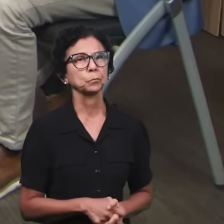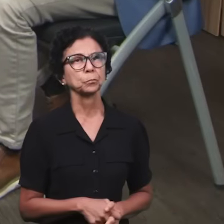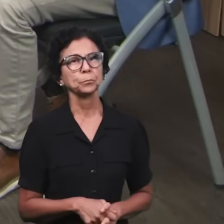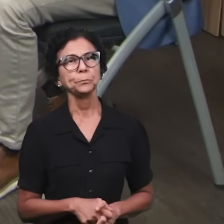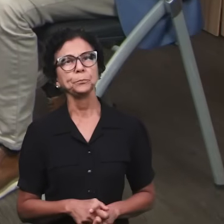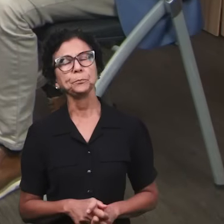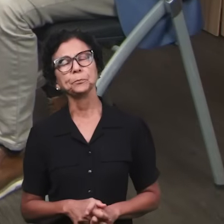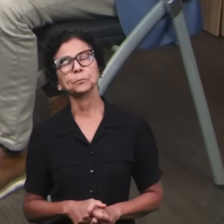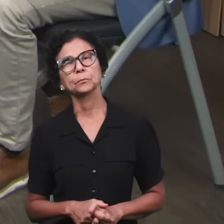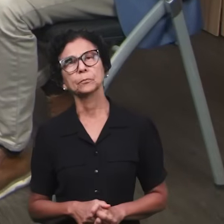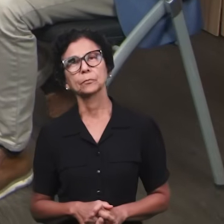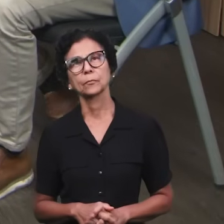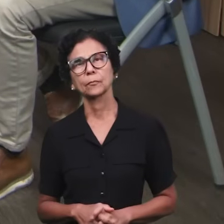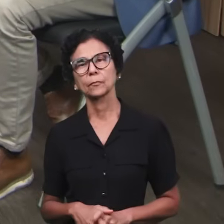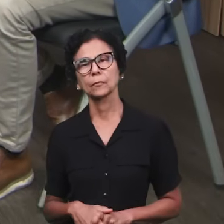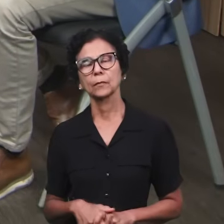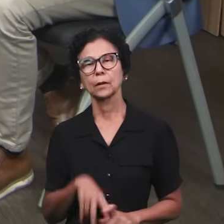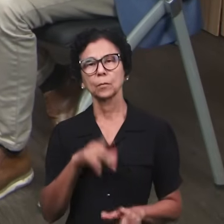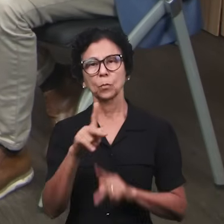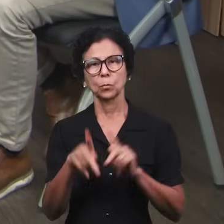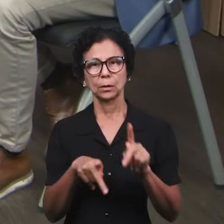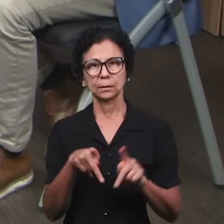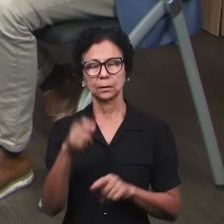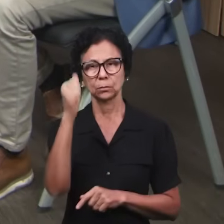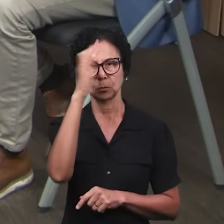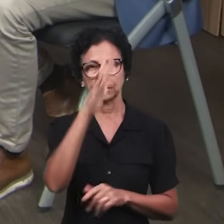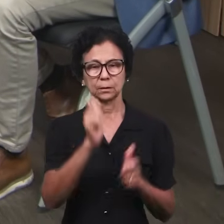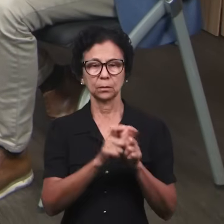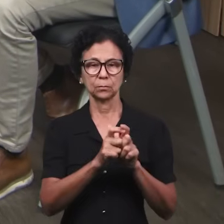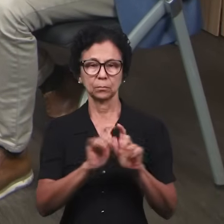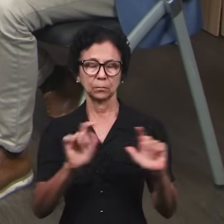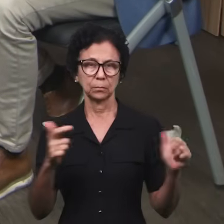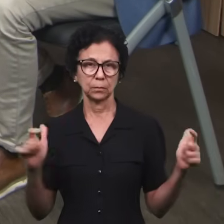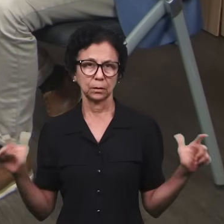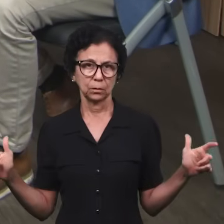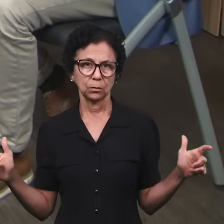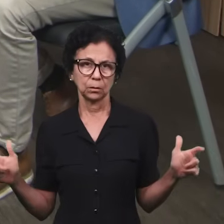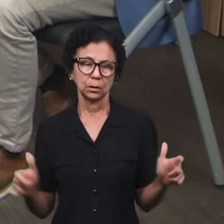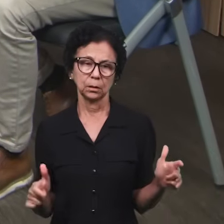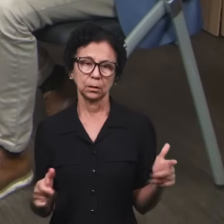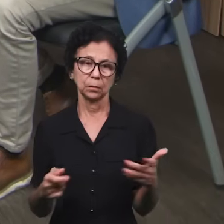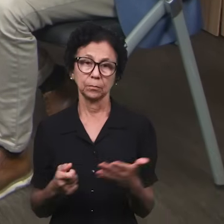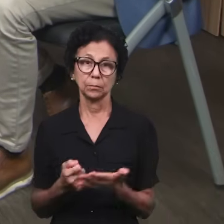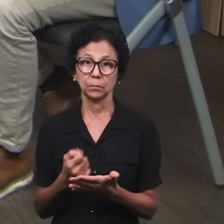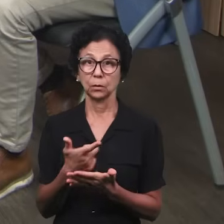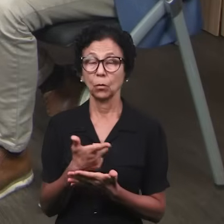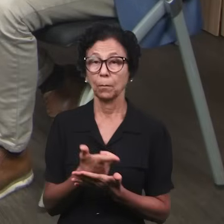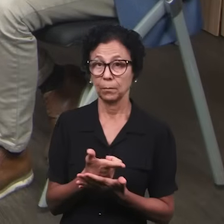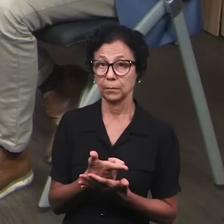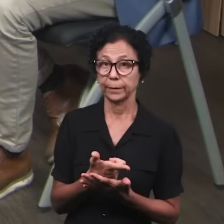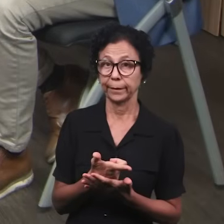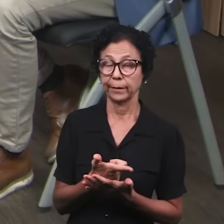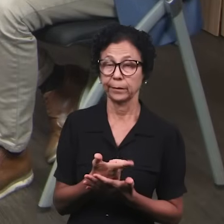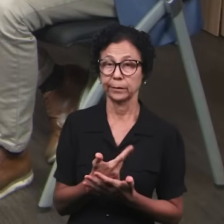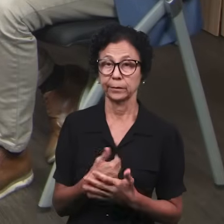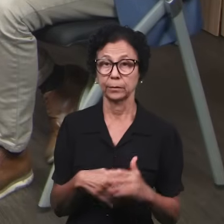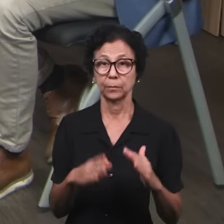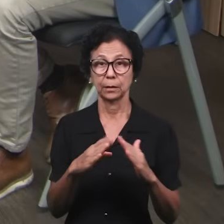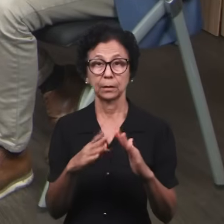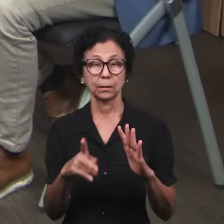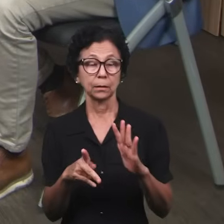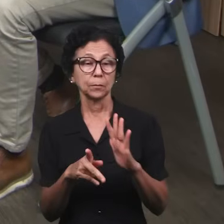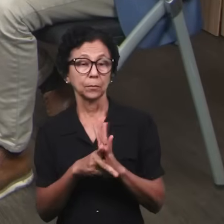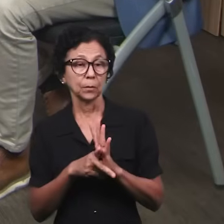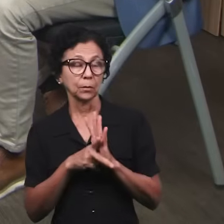Invariavelmente, Juliano, para a grande maioria da população brasileira, a compra de um imóvel, e você usou essa expressão na